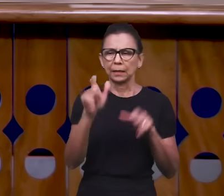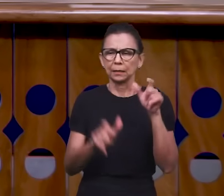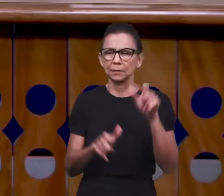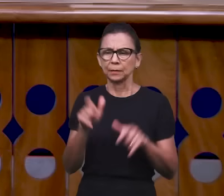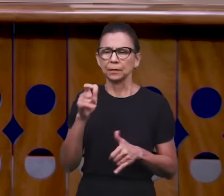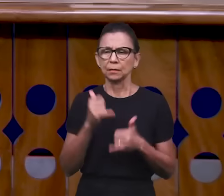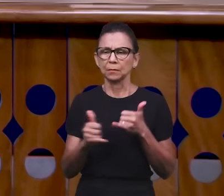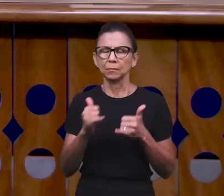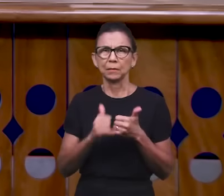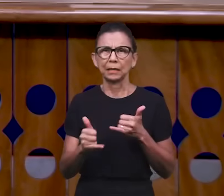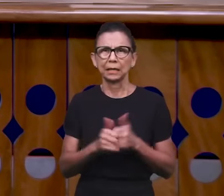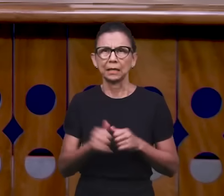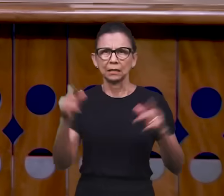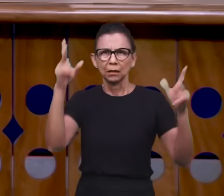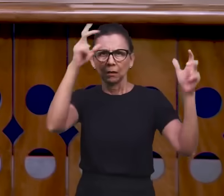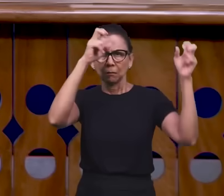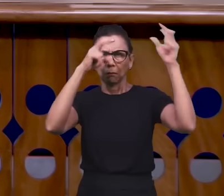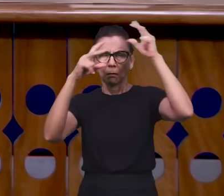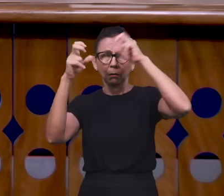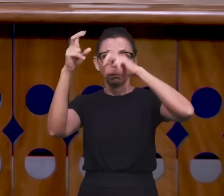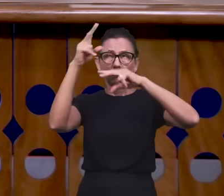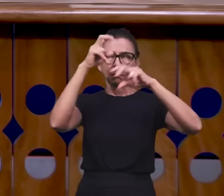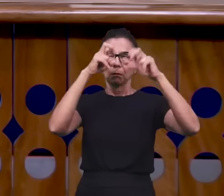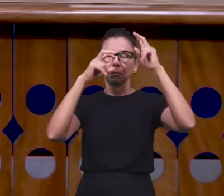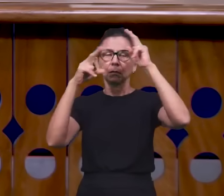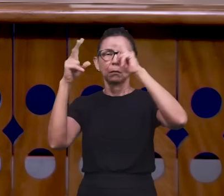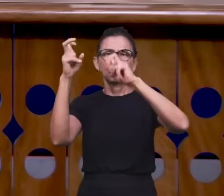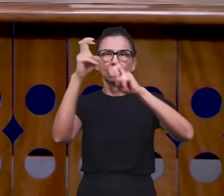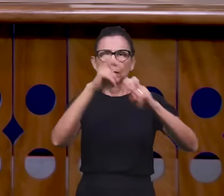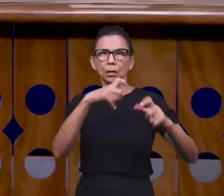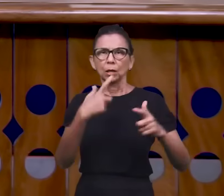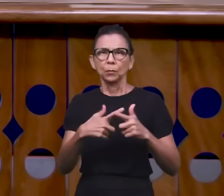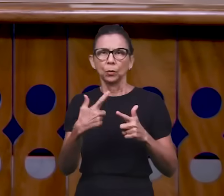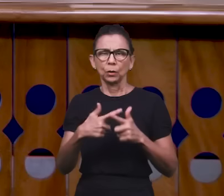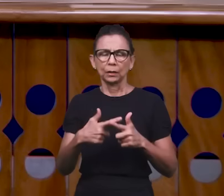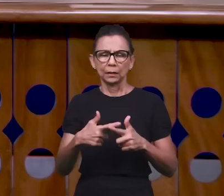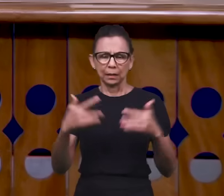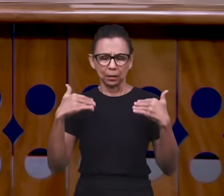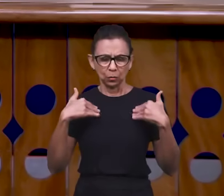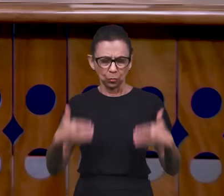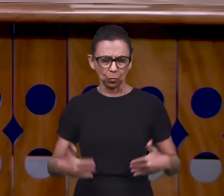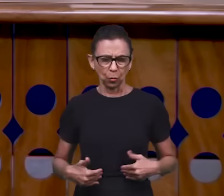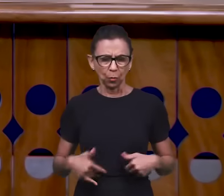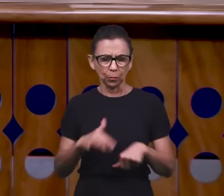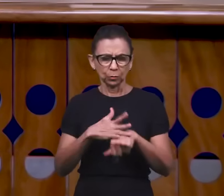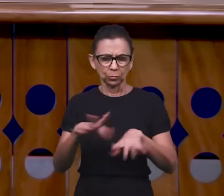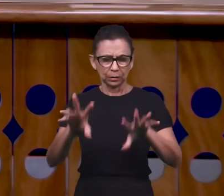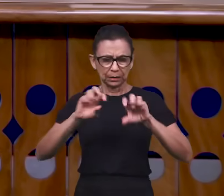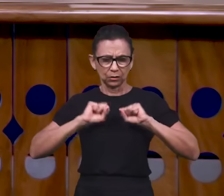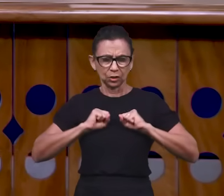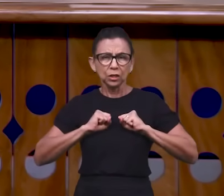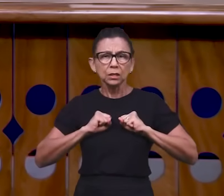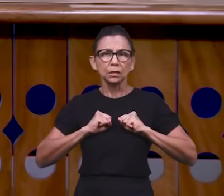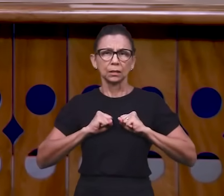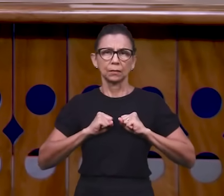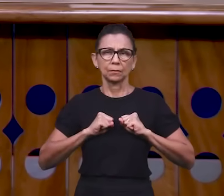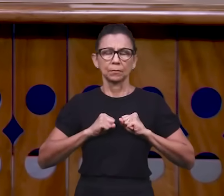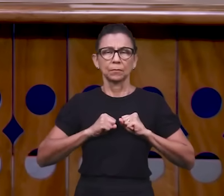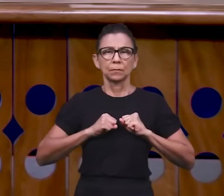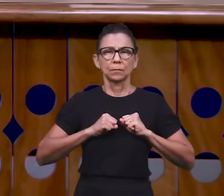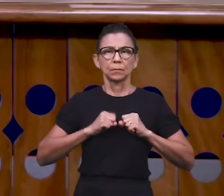alucinados, contaminam a sua carne. Falando a respeito da mente sendo atingida para contaminar a